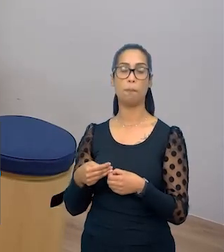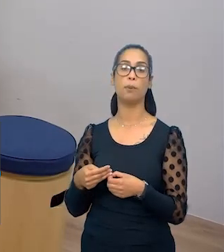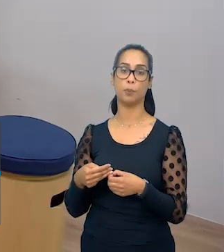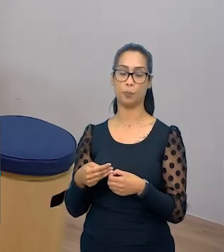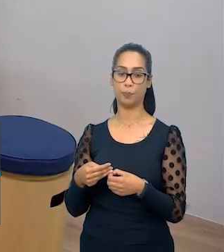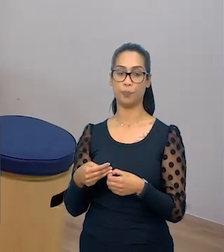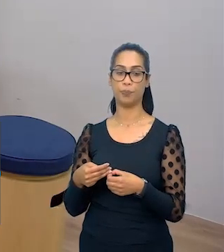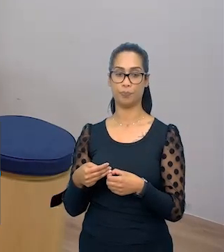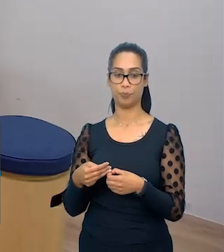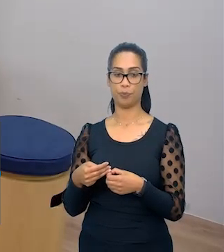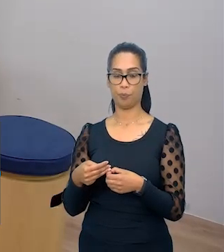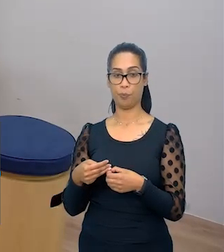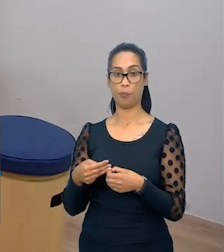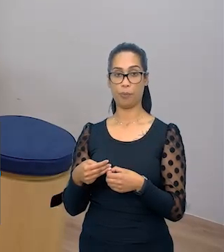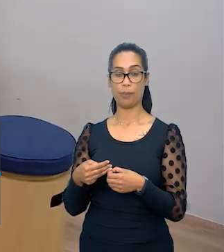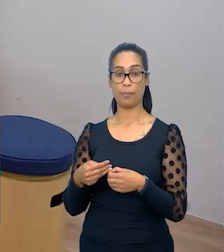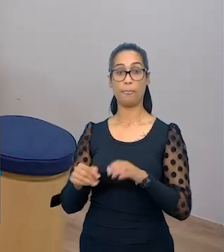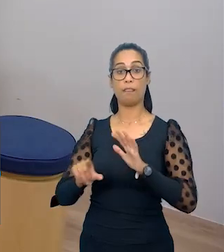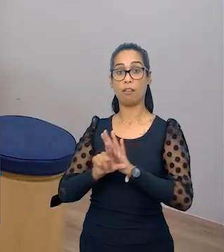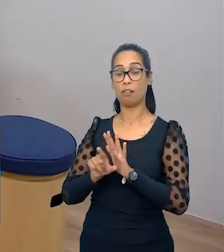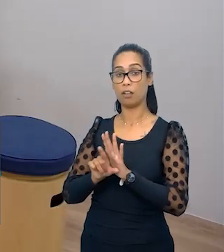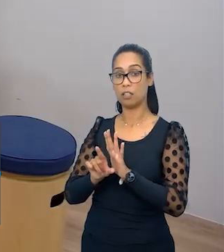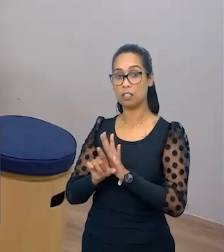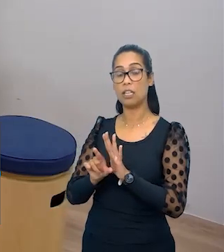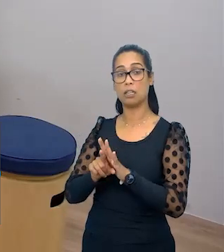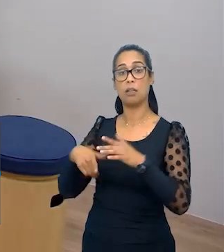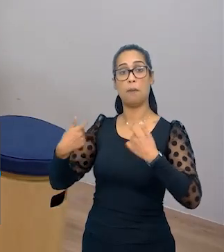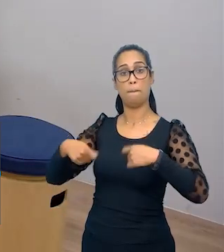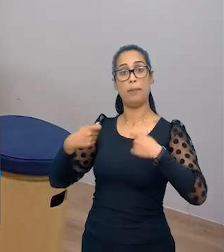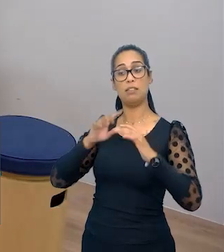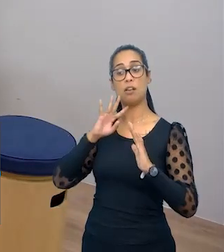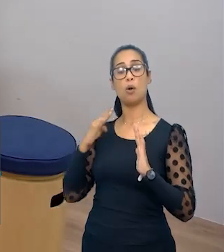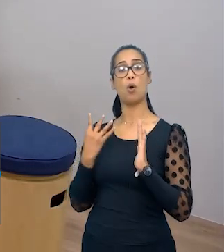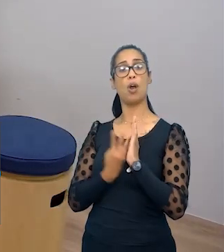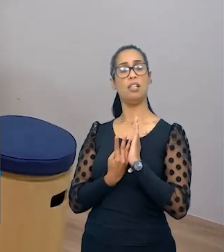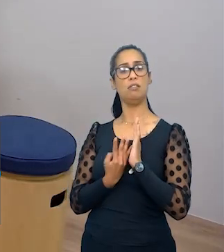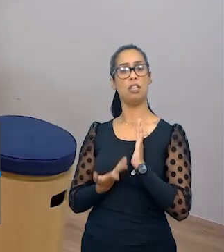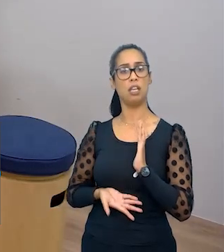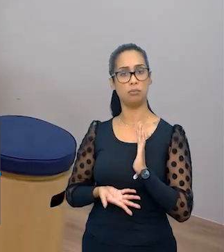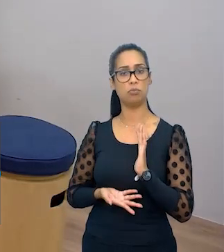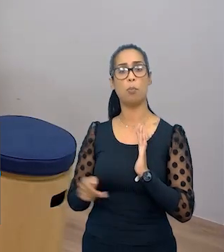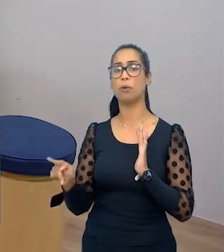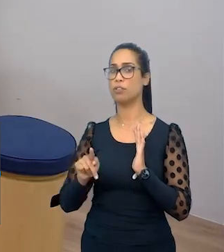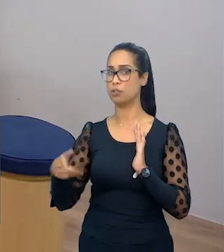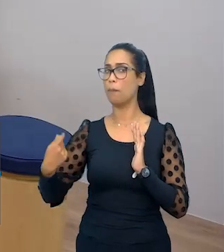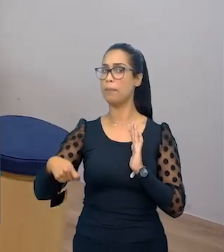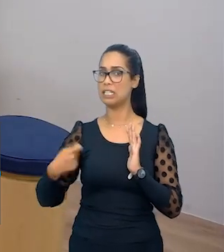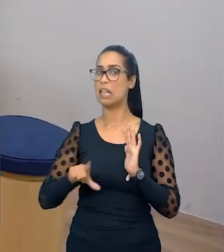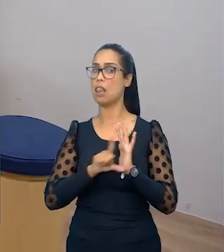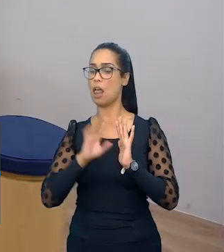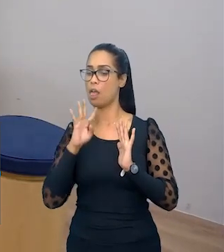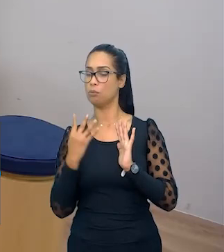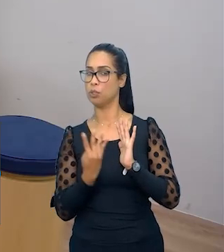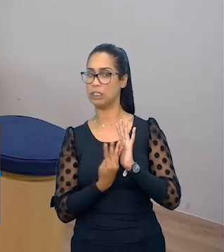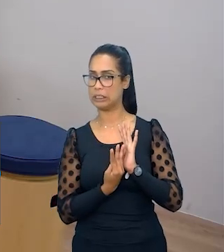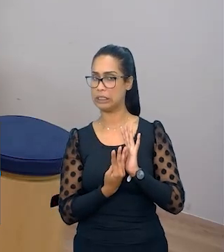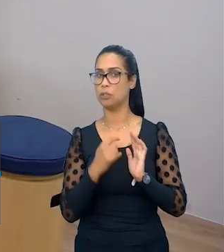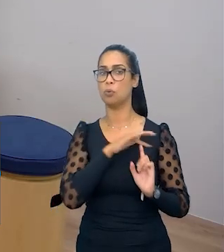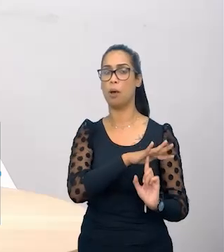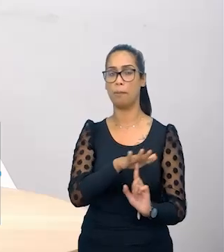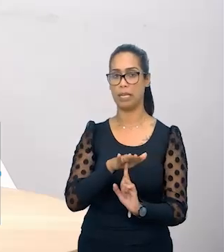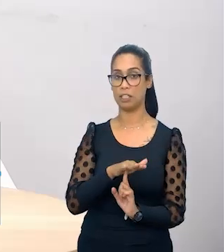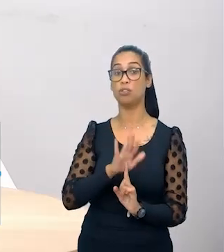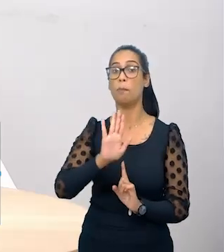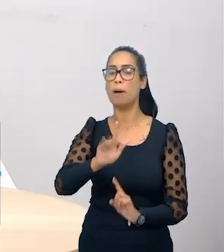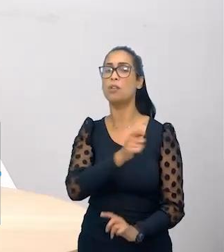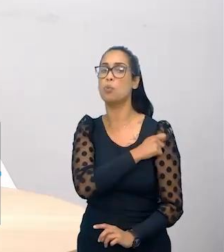aqui, deve ser conhecida tanto pelo professor quanto pelo aluno. E eu concordo plenamente com o senhor,